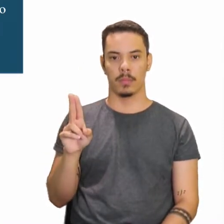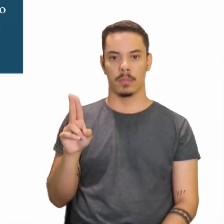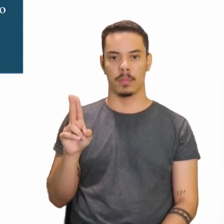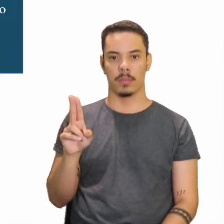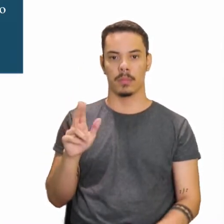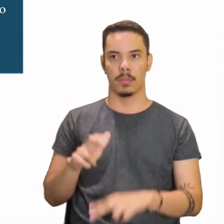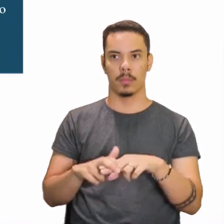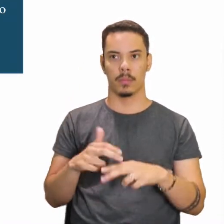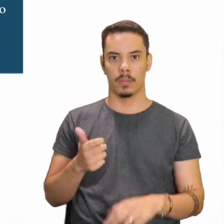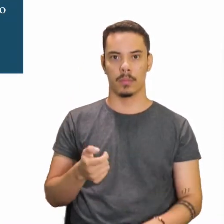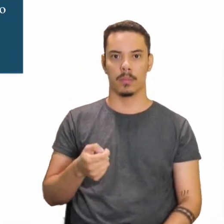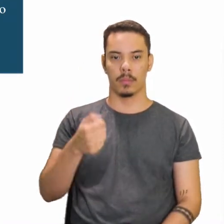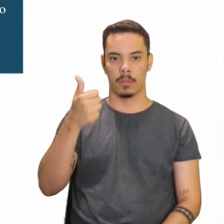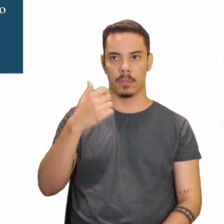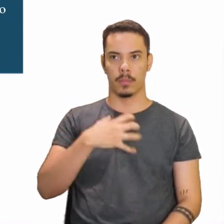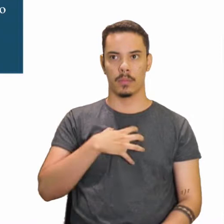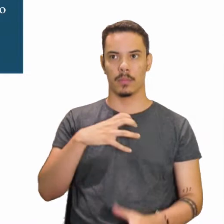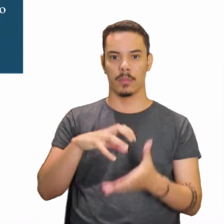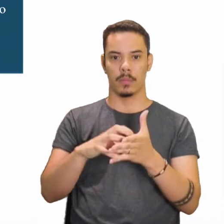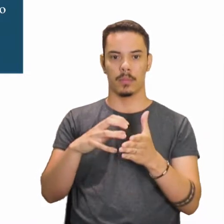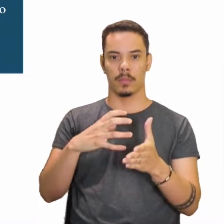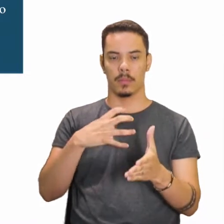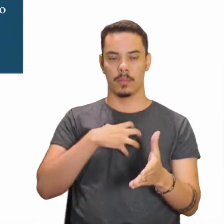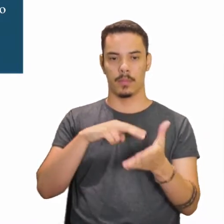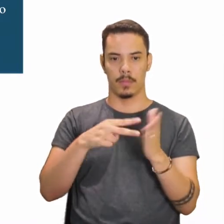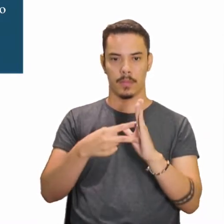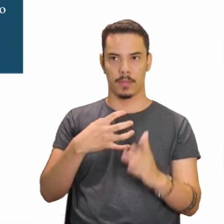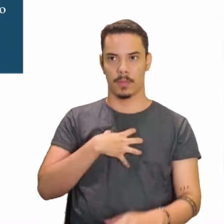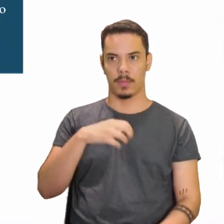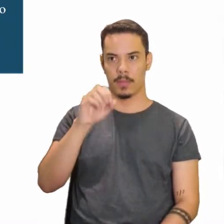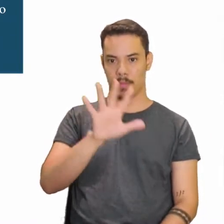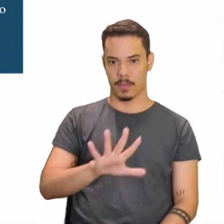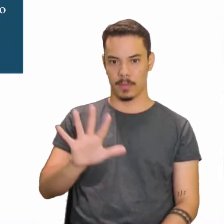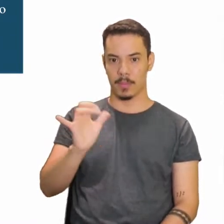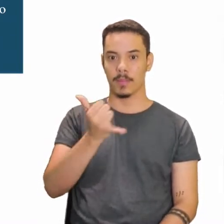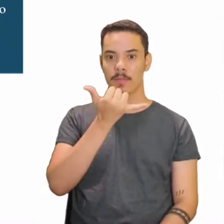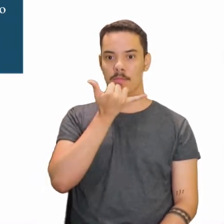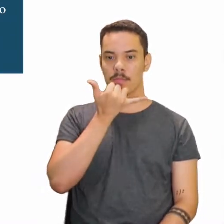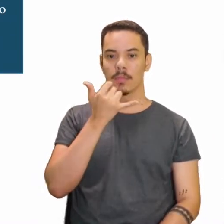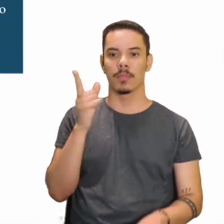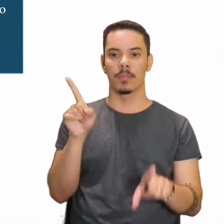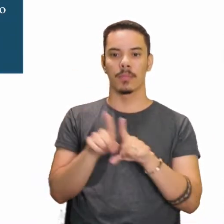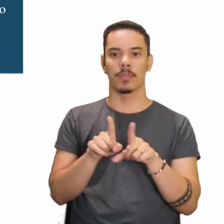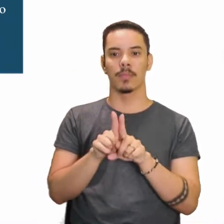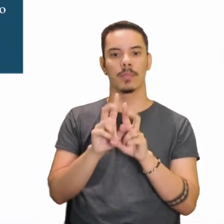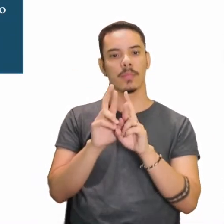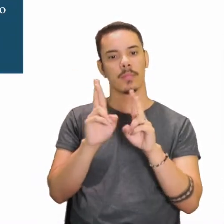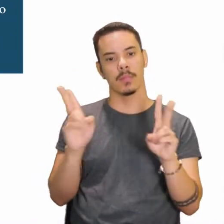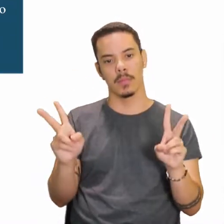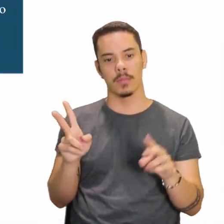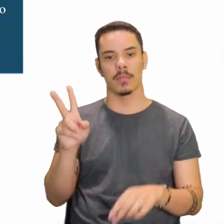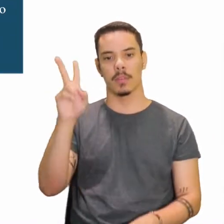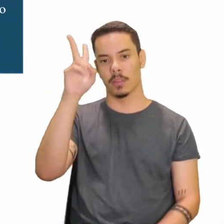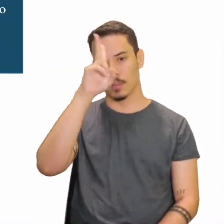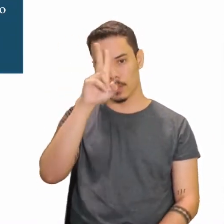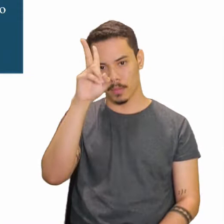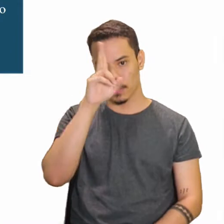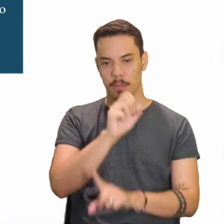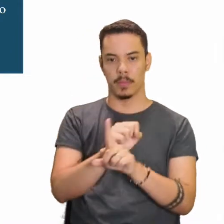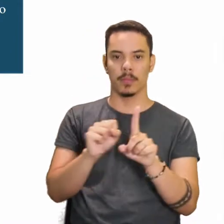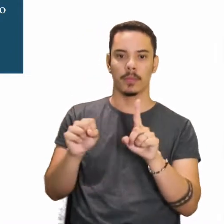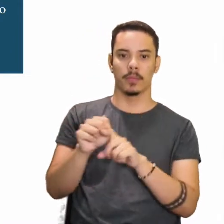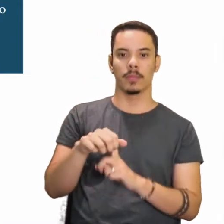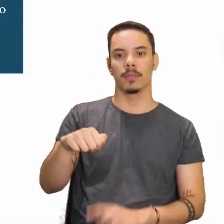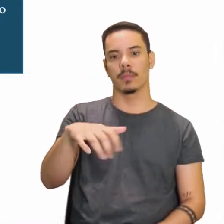programático, quase que não sai, pragmática, perdão. E em suas diferentes dimensões, regional, histórica, social,